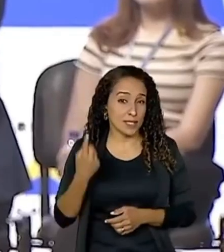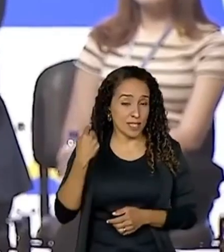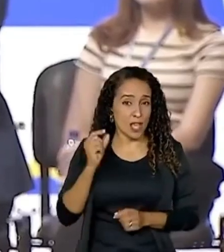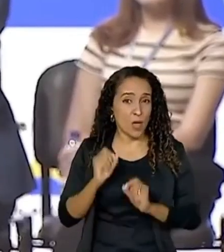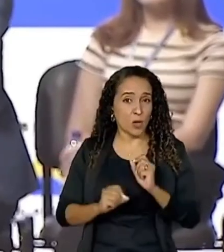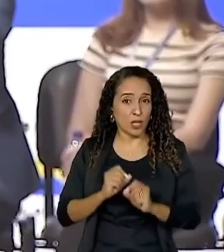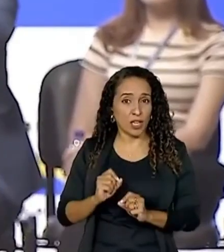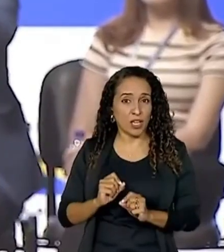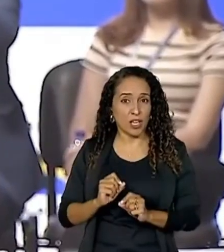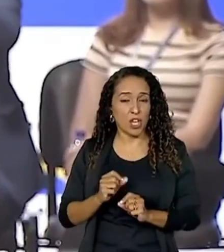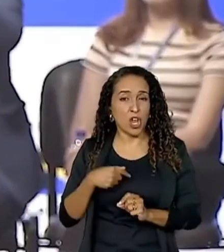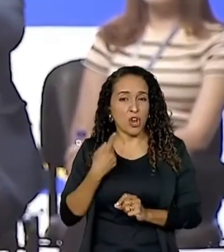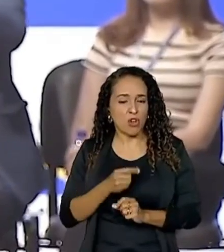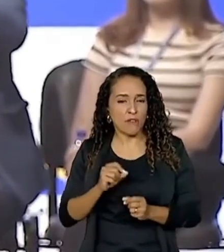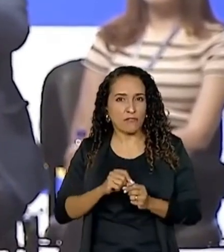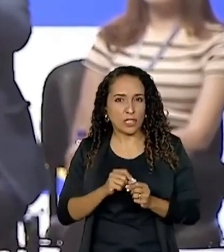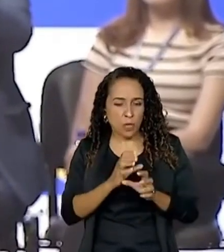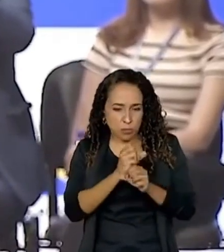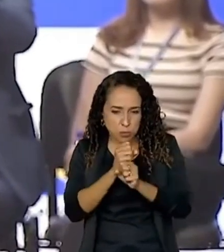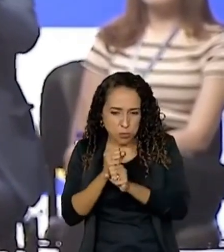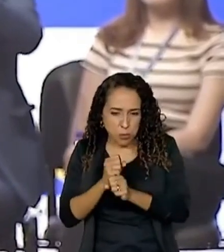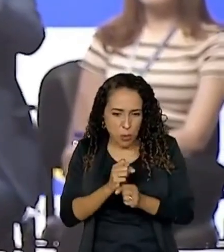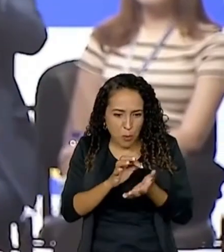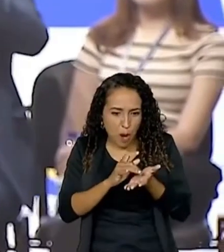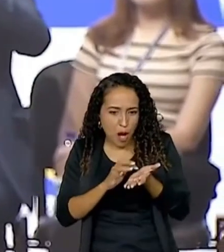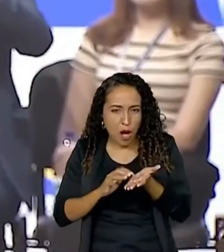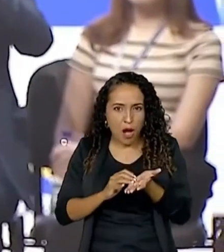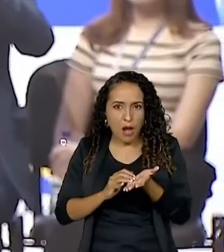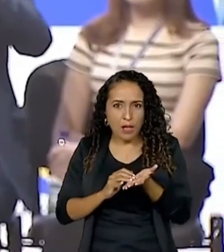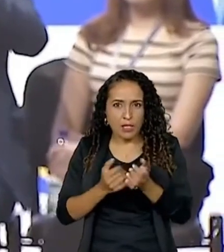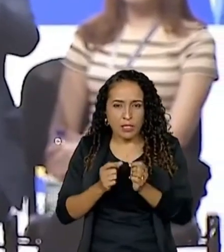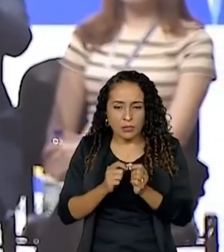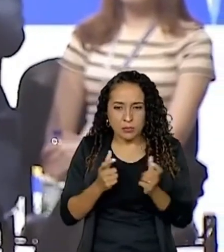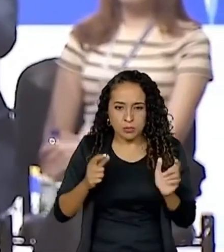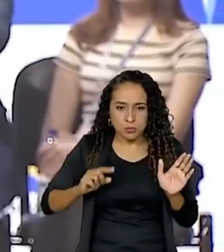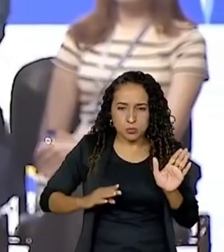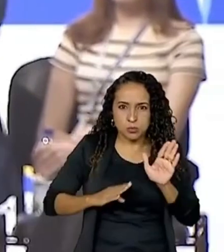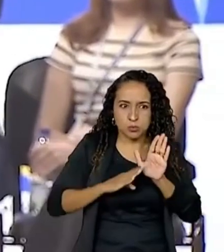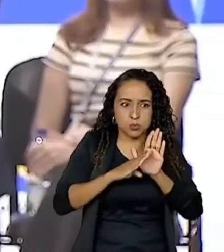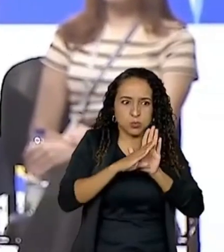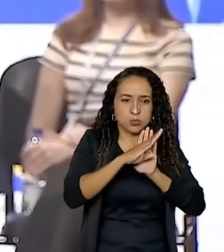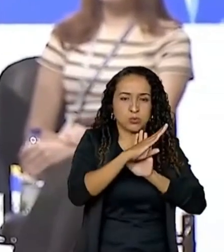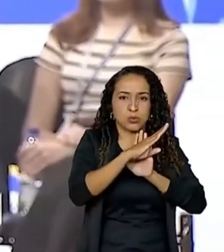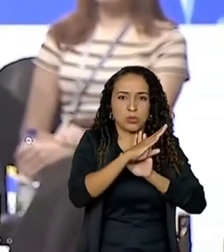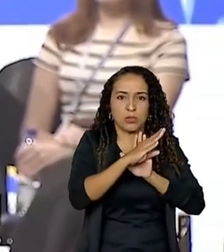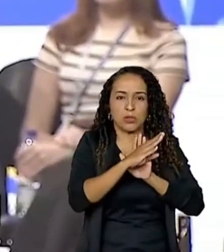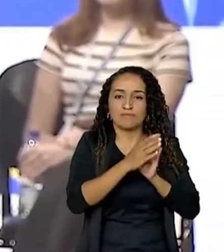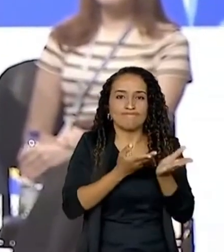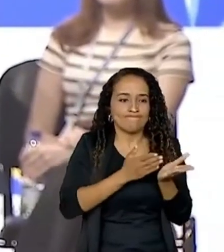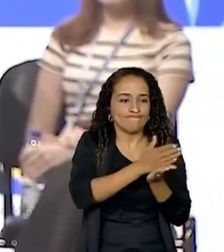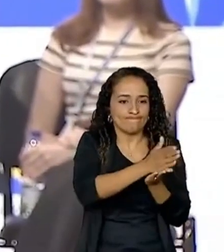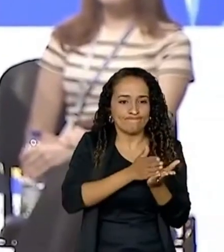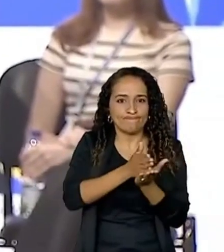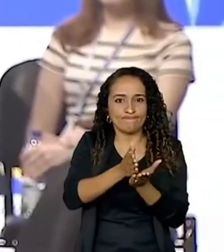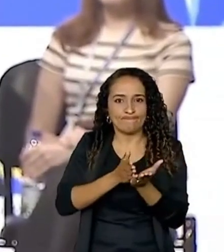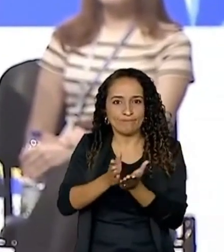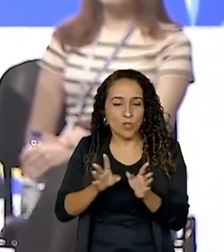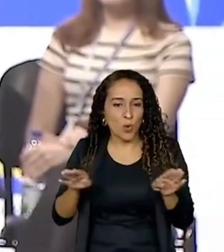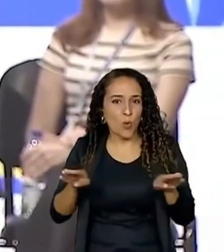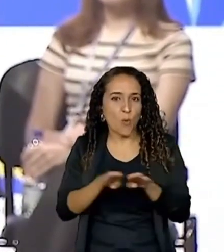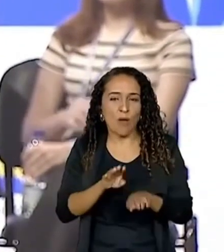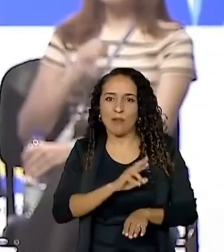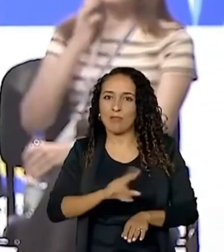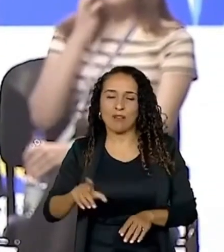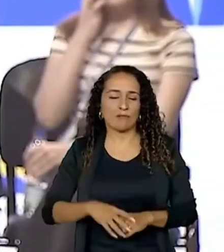é que quando a gente ia fazer as contas, esse crescimento não tinha sido distribuído de forma igualitária.